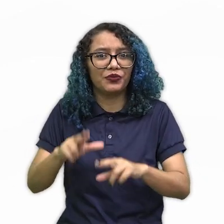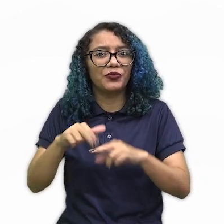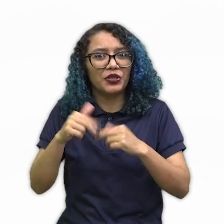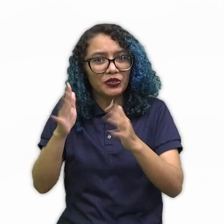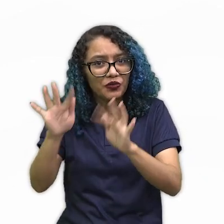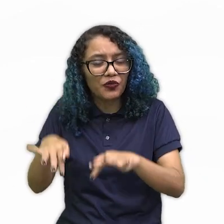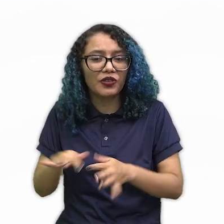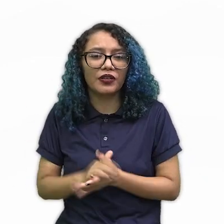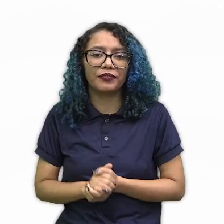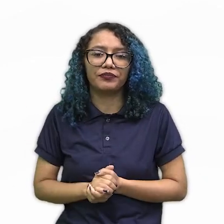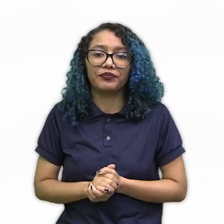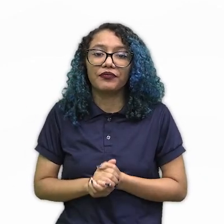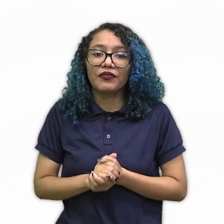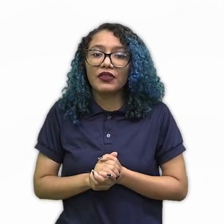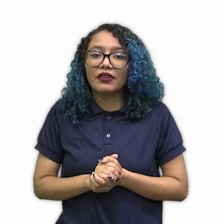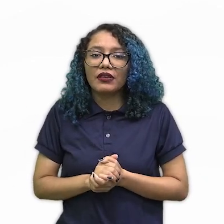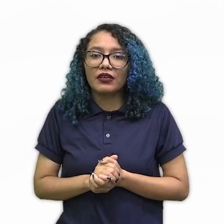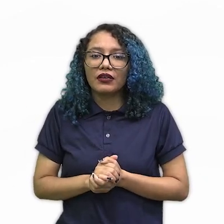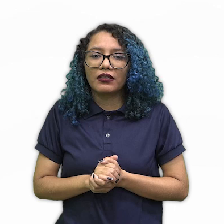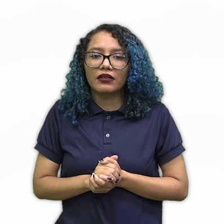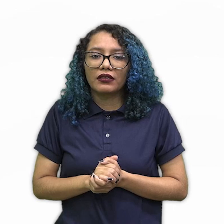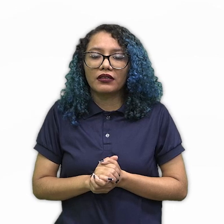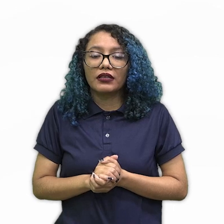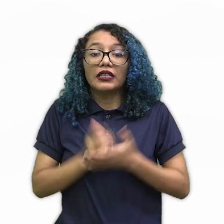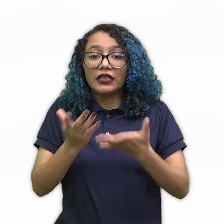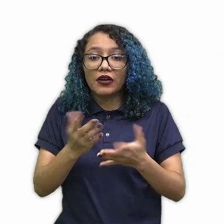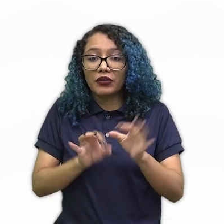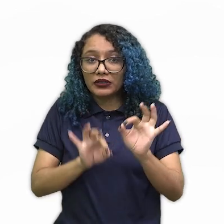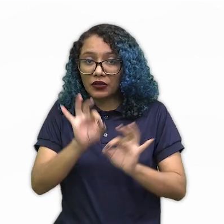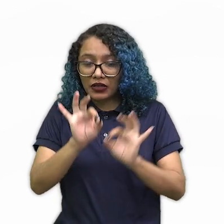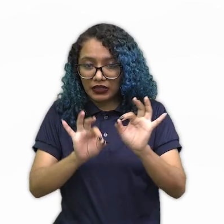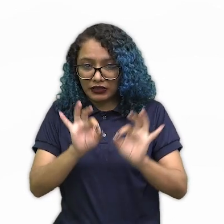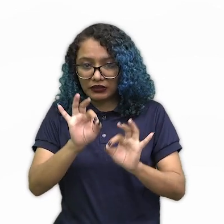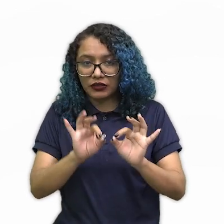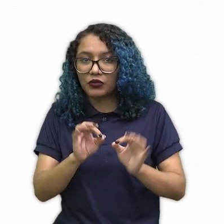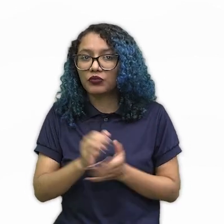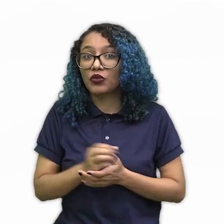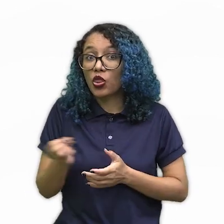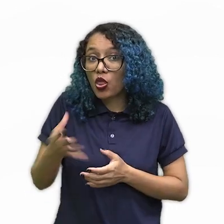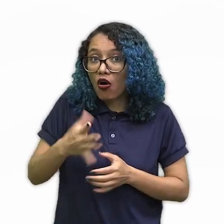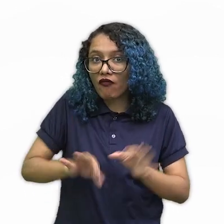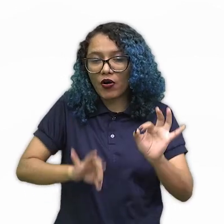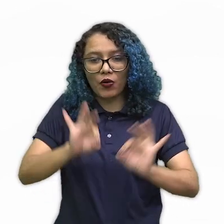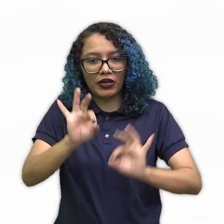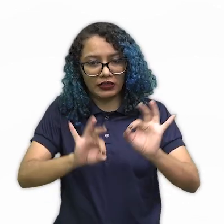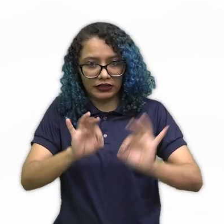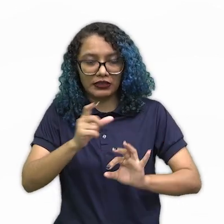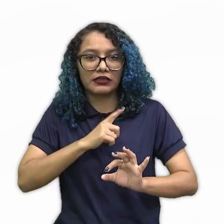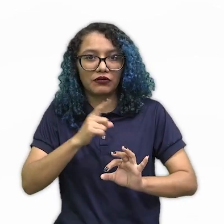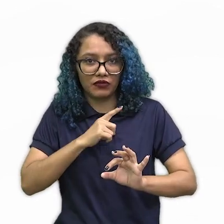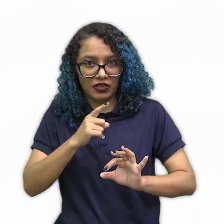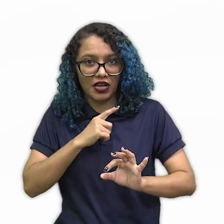turma, a gente tem ali uma ordem geopolítica mundial, uma nova ordem geopolítica